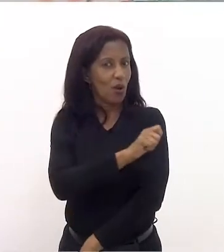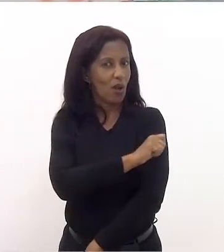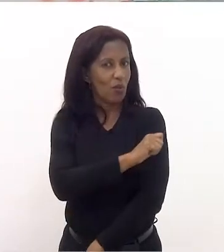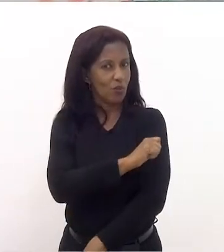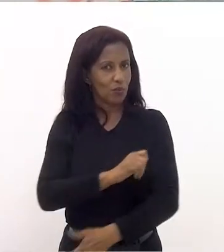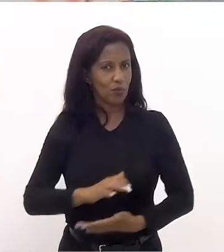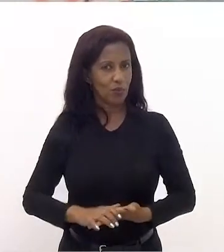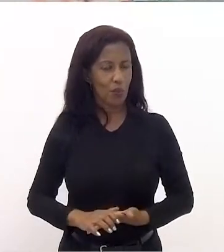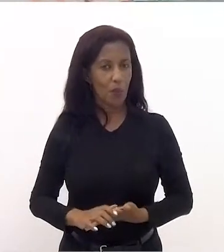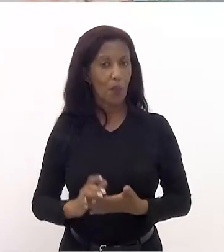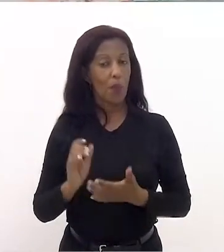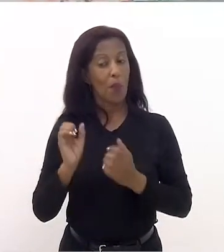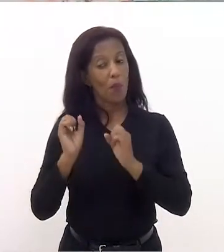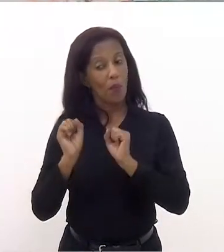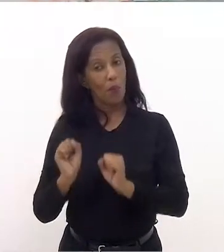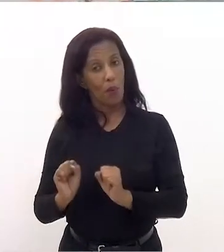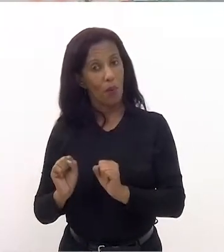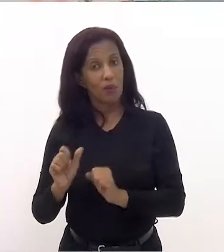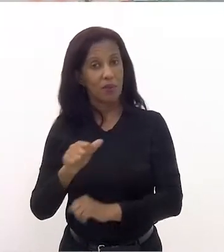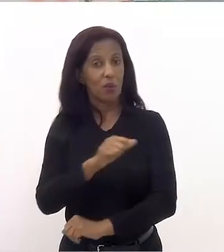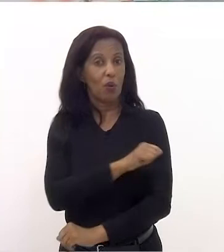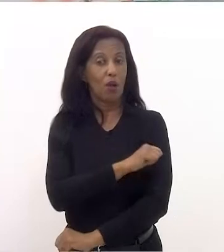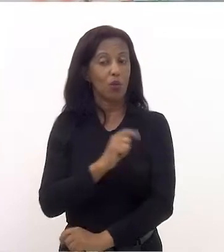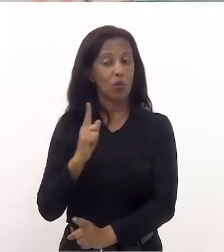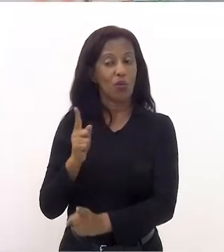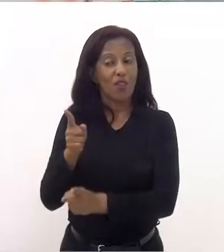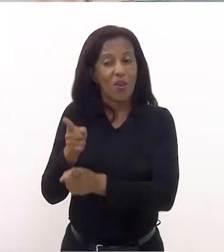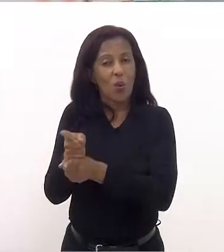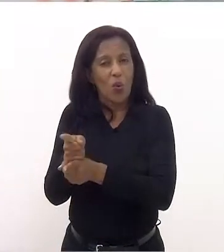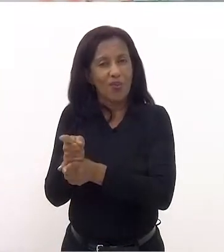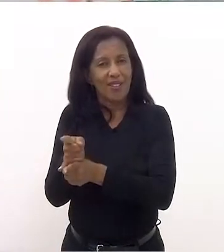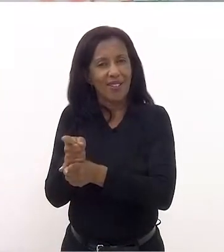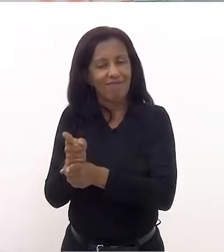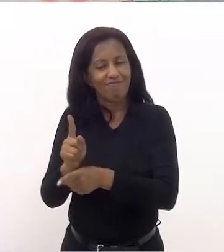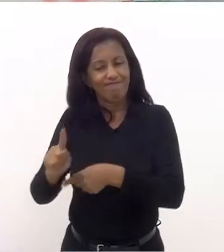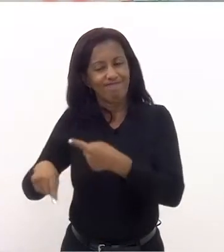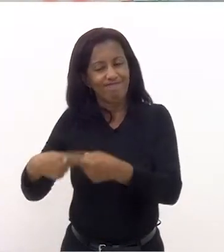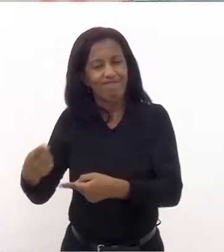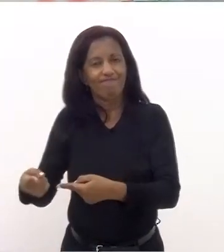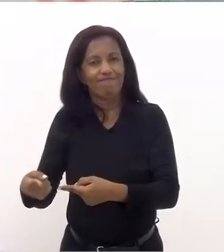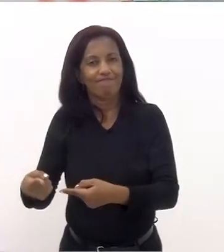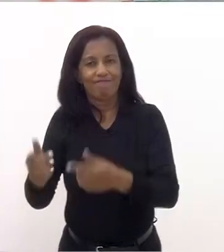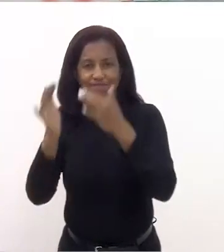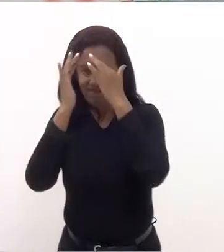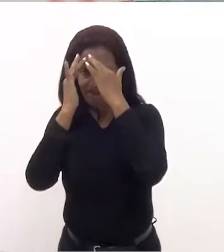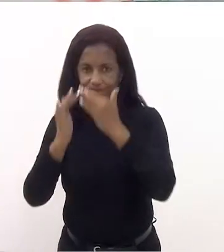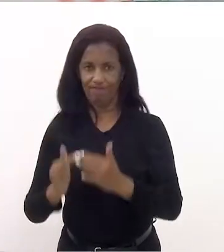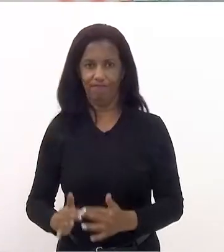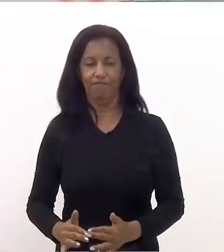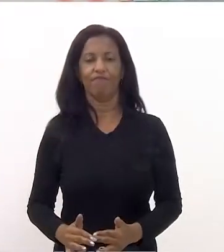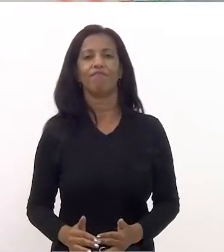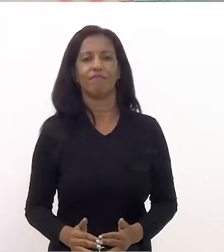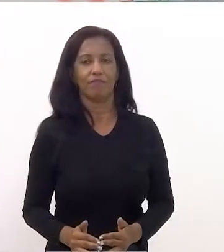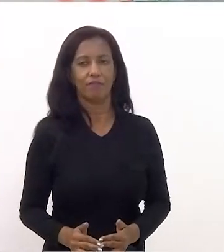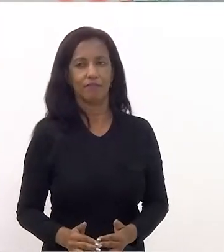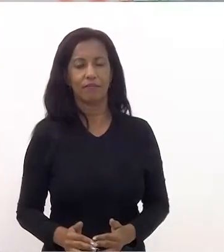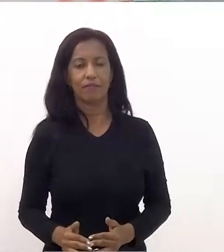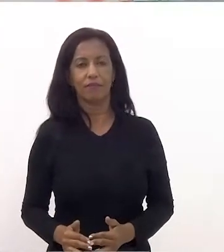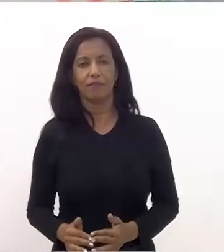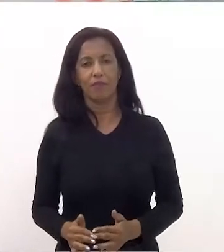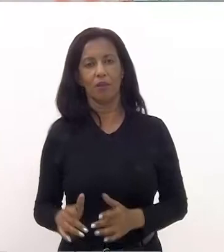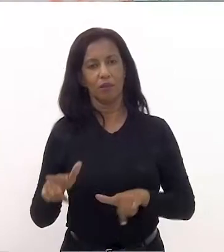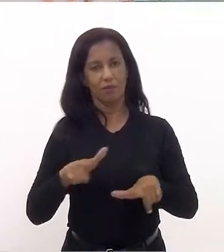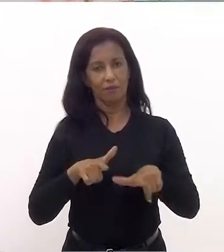para o aluno pode ser que ele não saiba encontrar depois a obediência